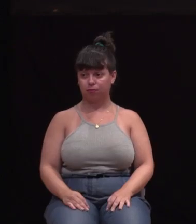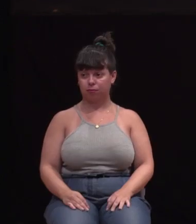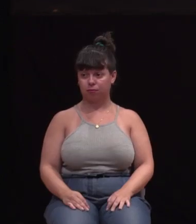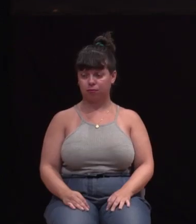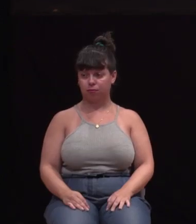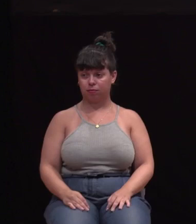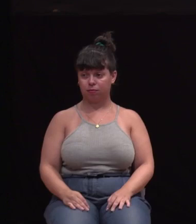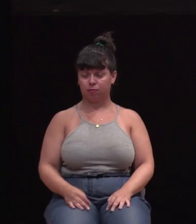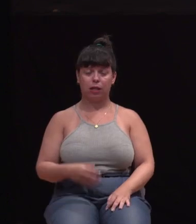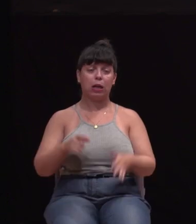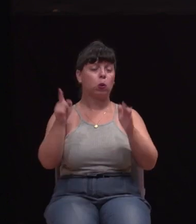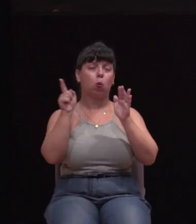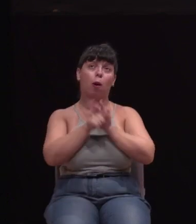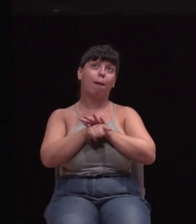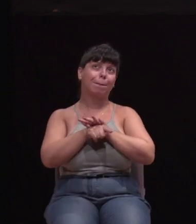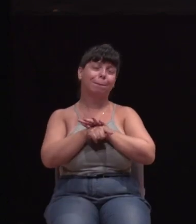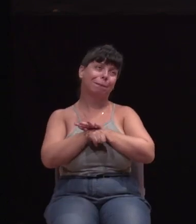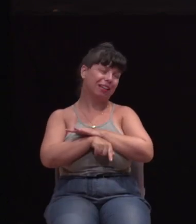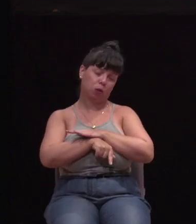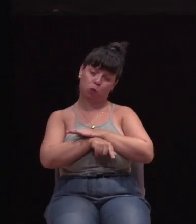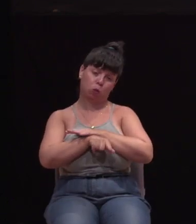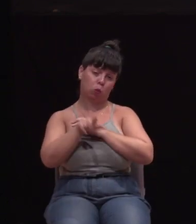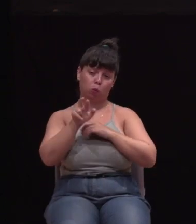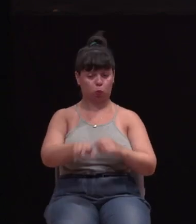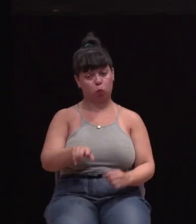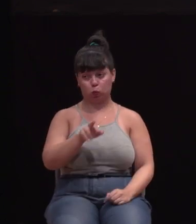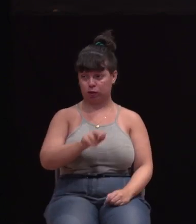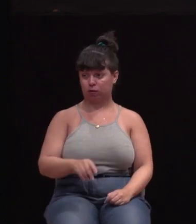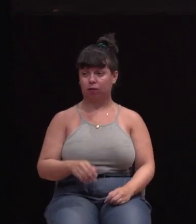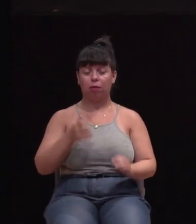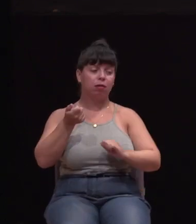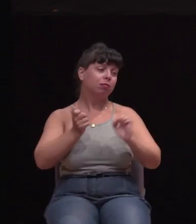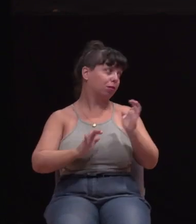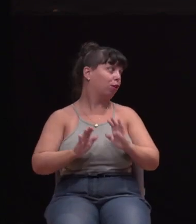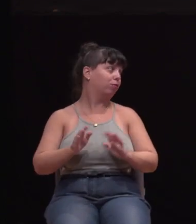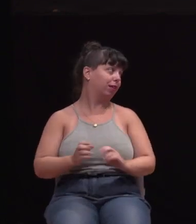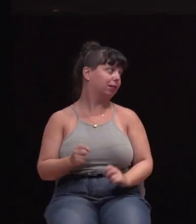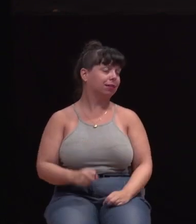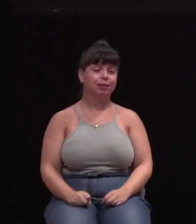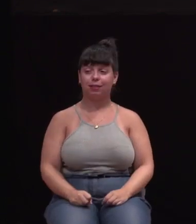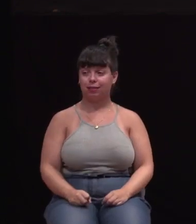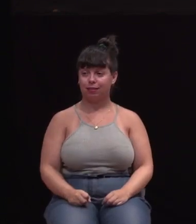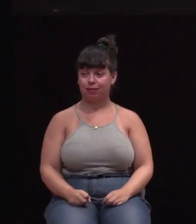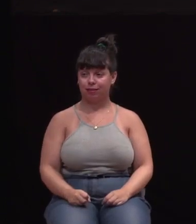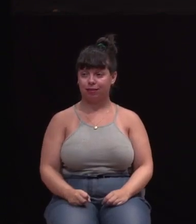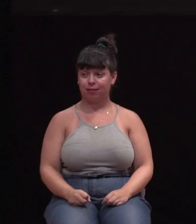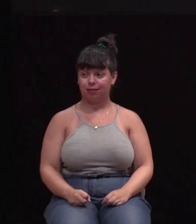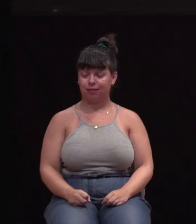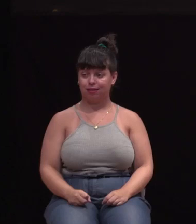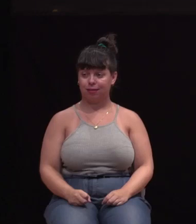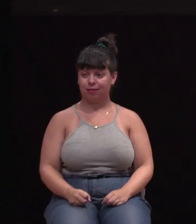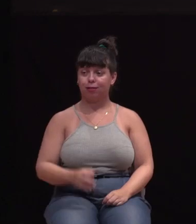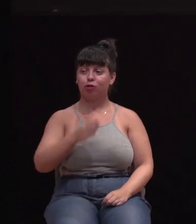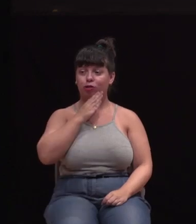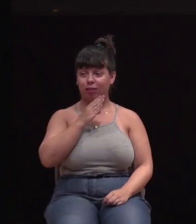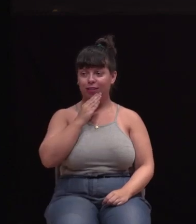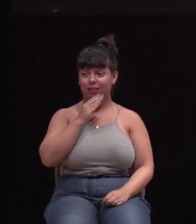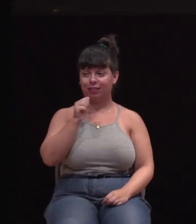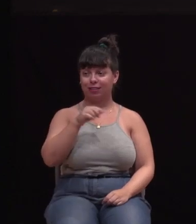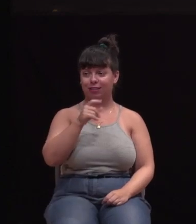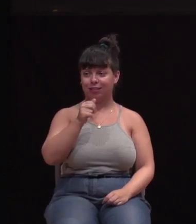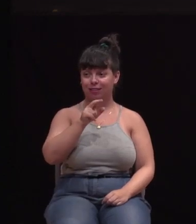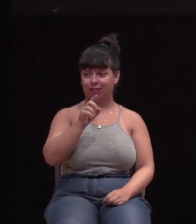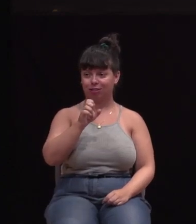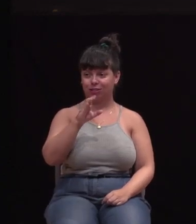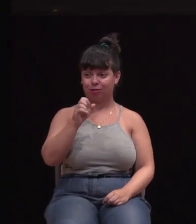Acho que não é bem uma pergunta, mas talvez seja. Sim, conheço o Jaque Conceição, conheço o coletivo de